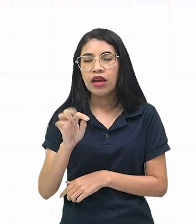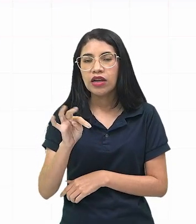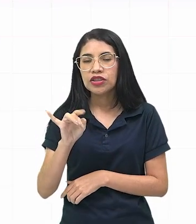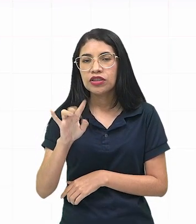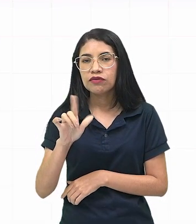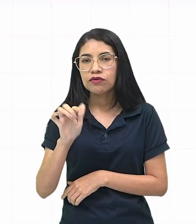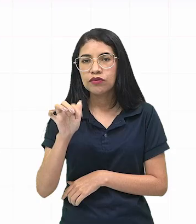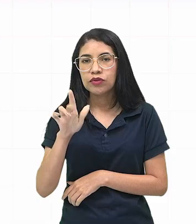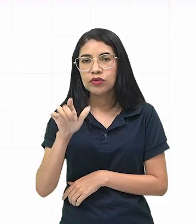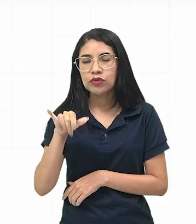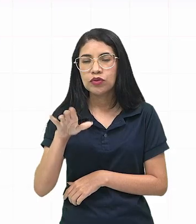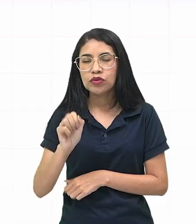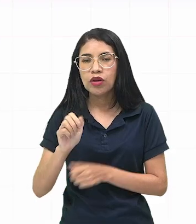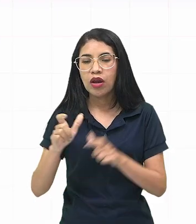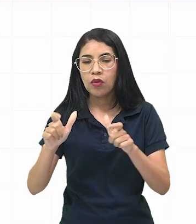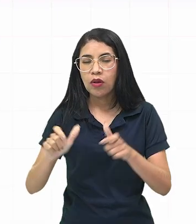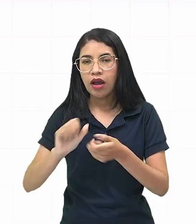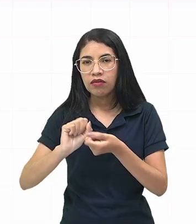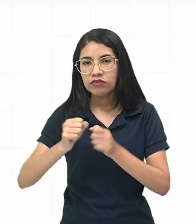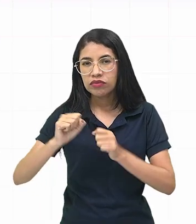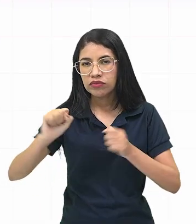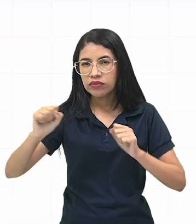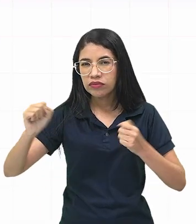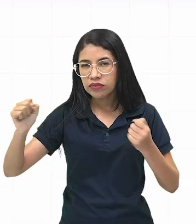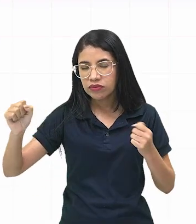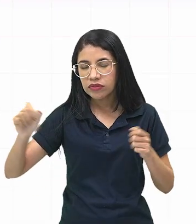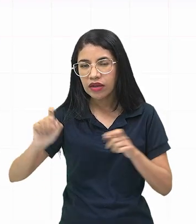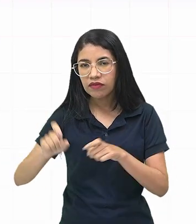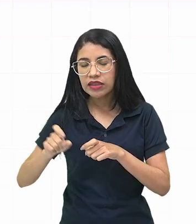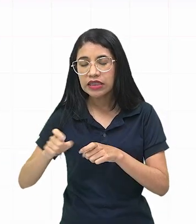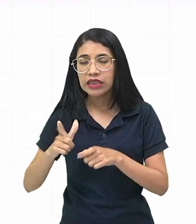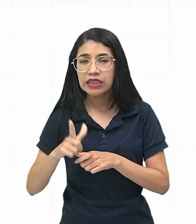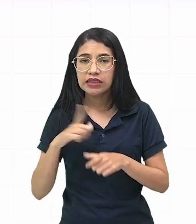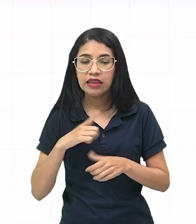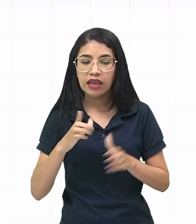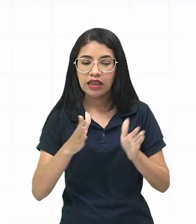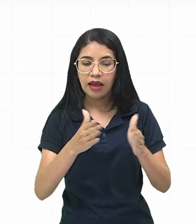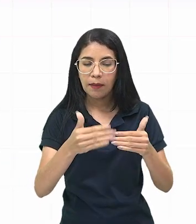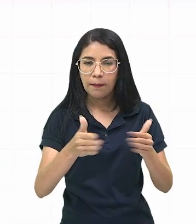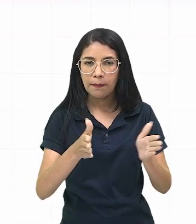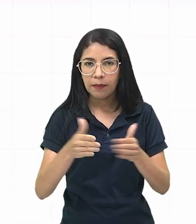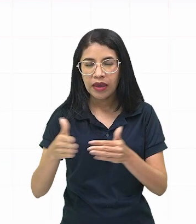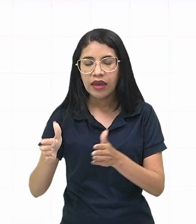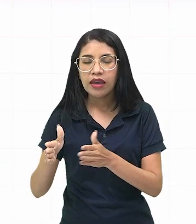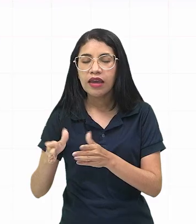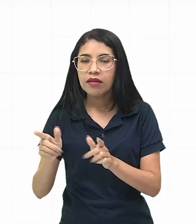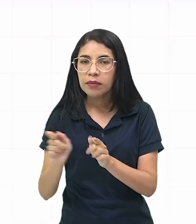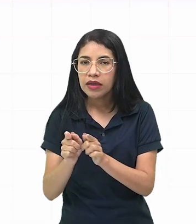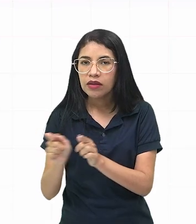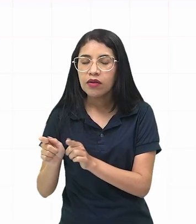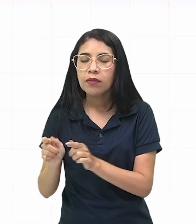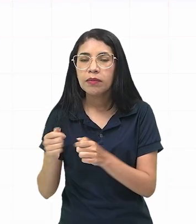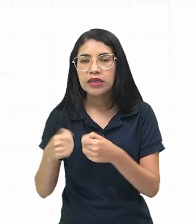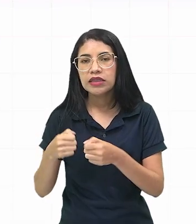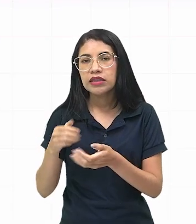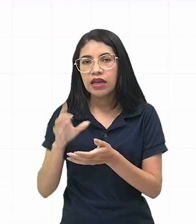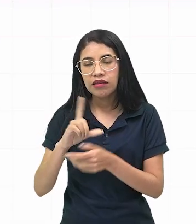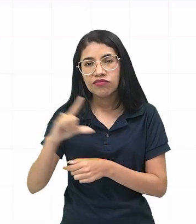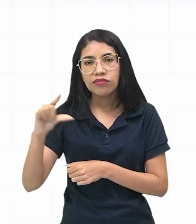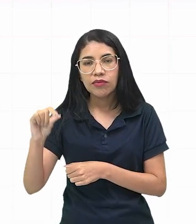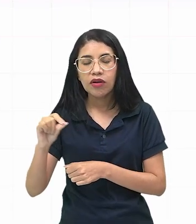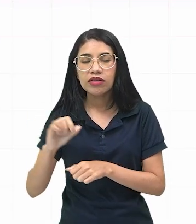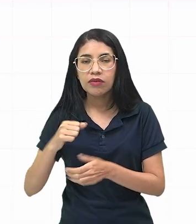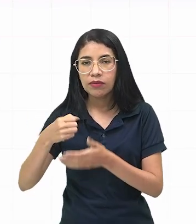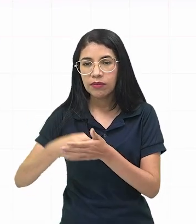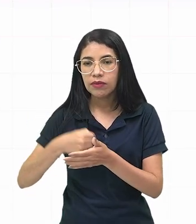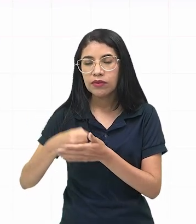muito grande e as pequenas fazendas que tem ali tem que sair, tem que ir embora simplesmente. E aí essa luta do